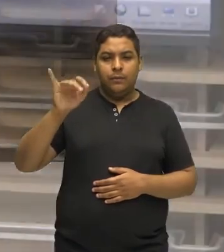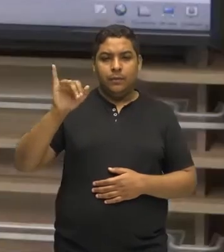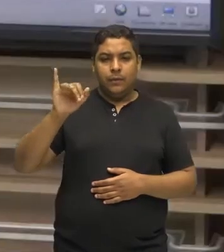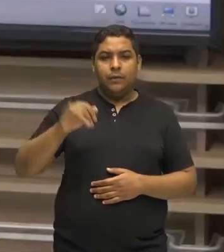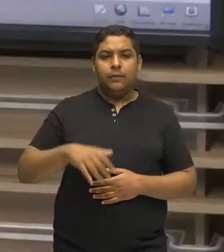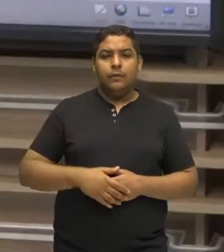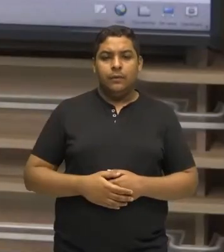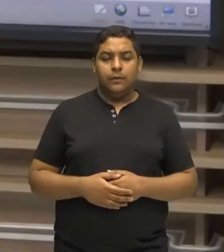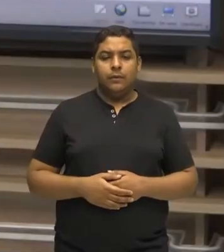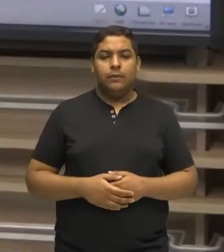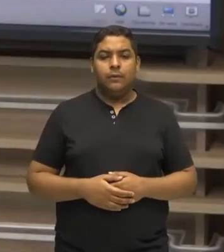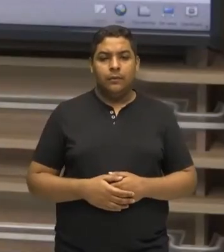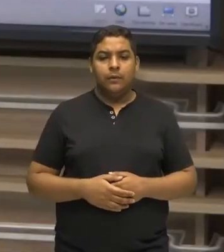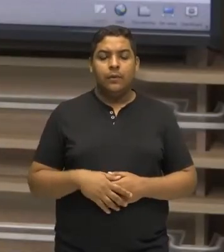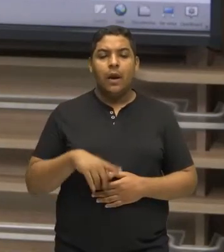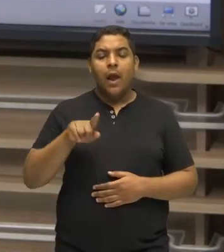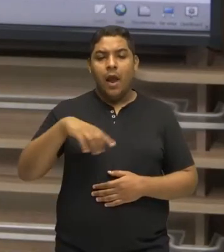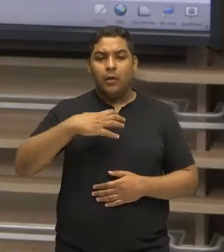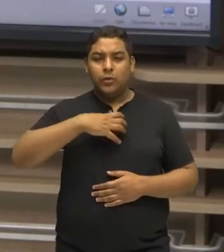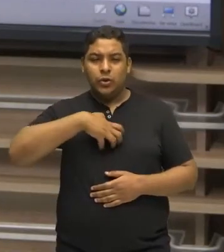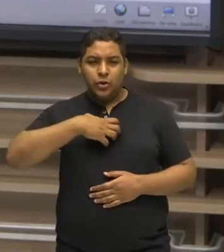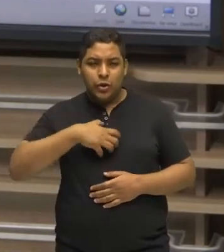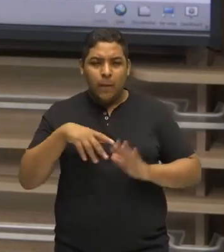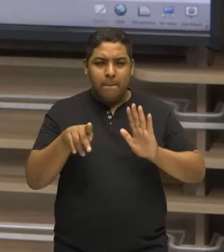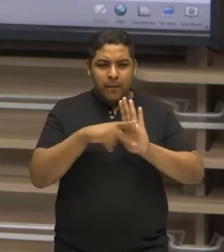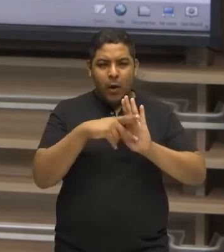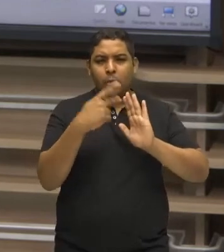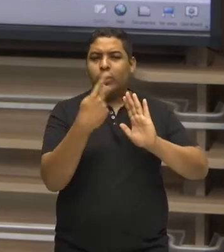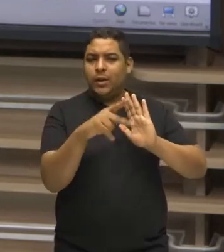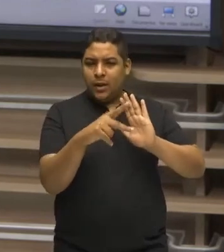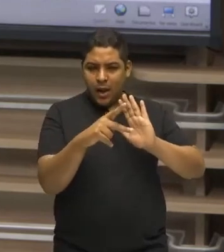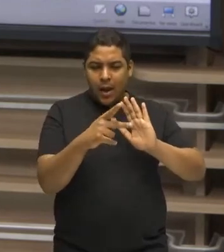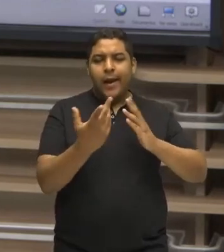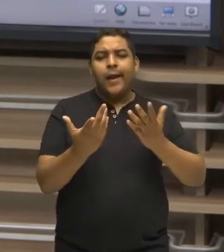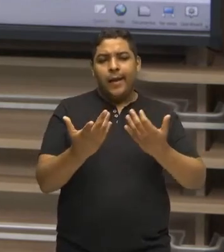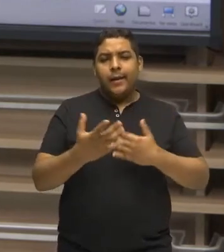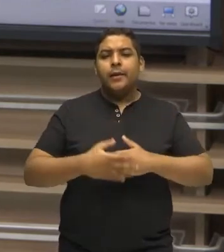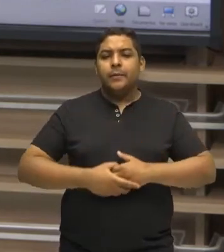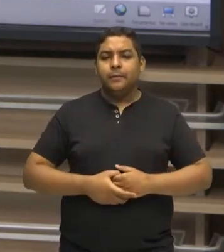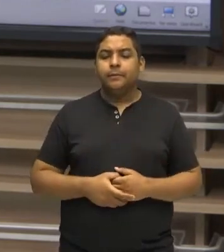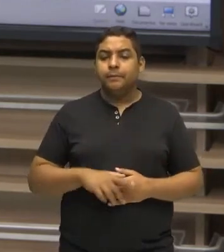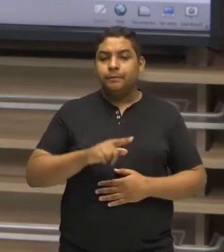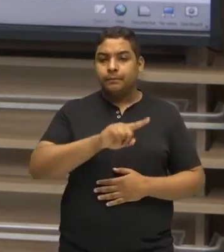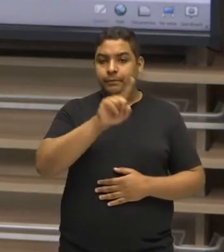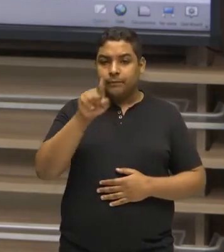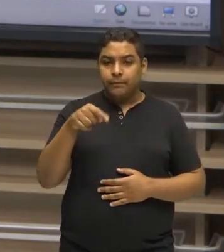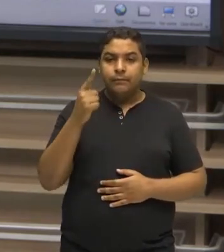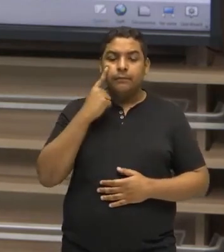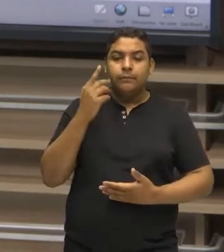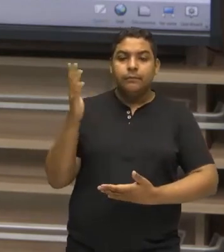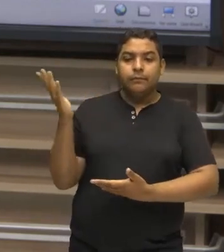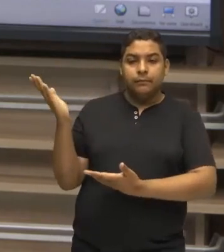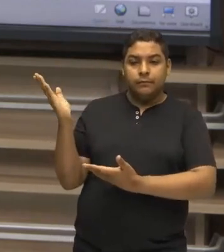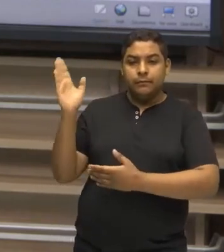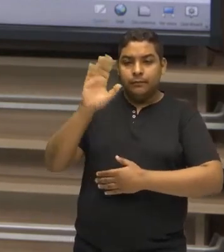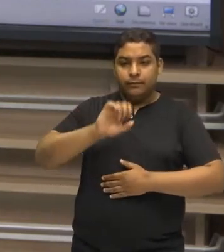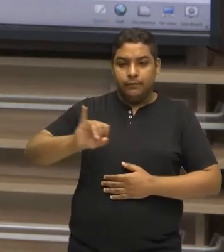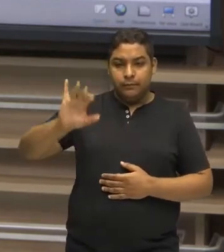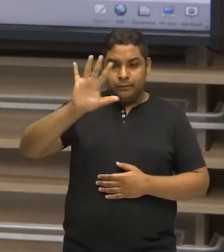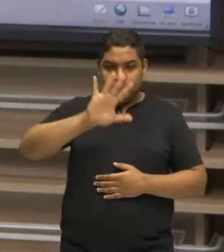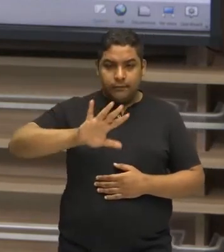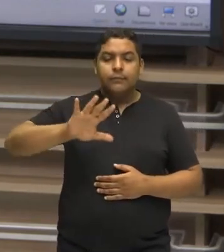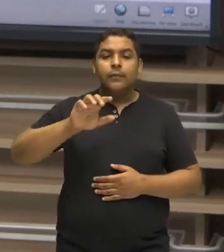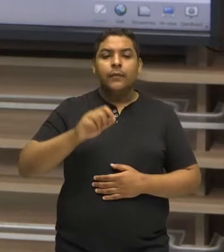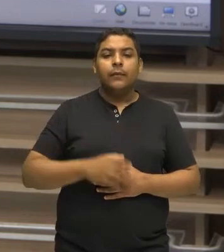um estilo próprio de pintar. Nós temos também uma outra obra de Aldemir Martins, que é uma paisagem.